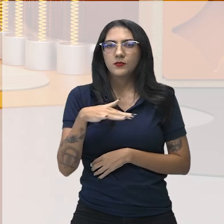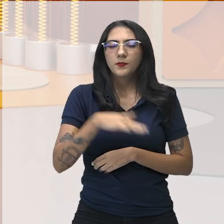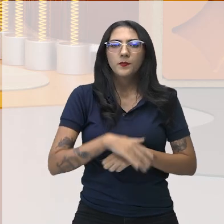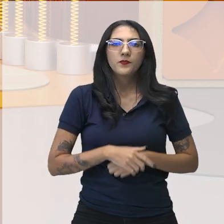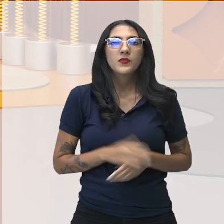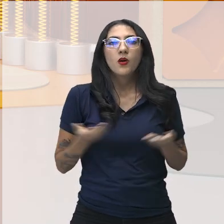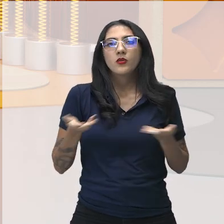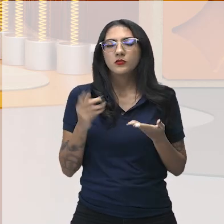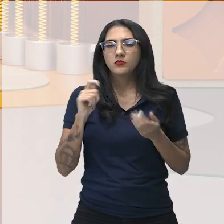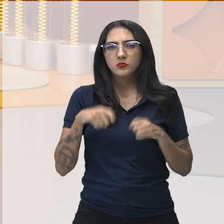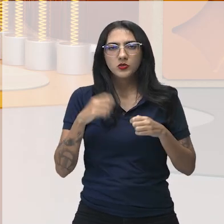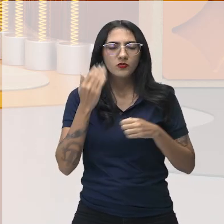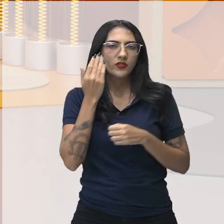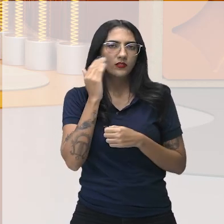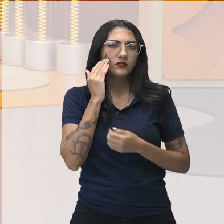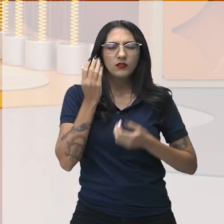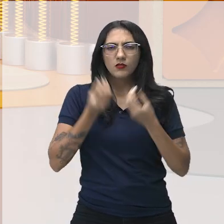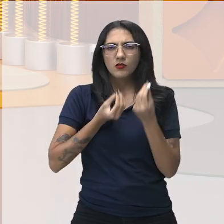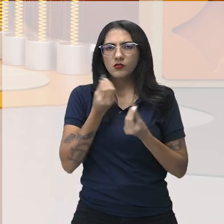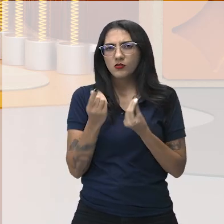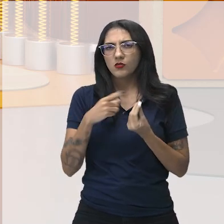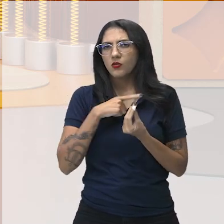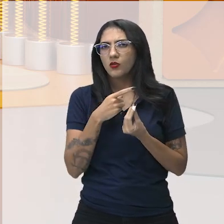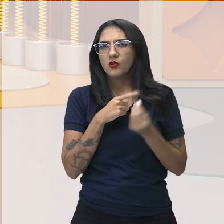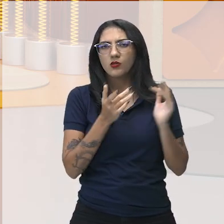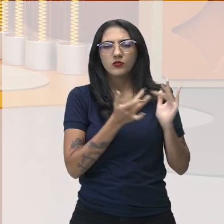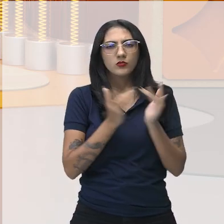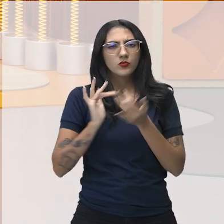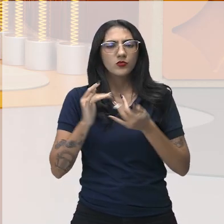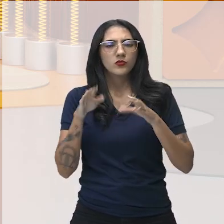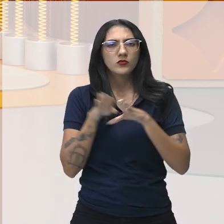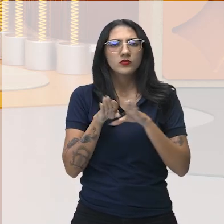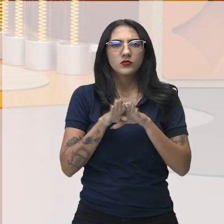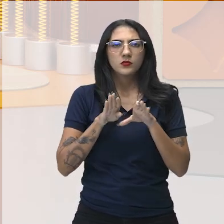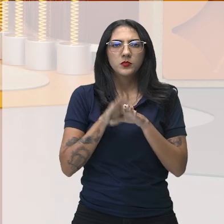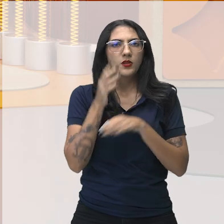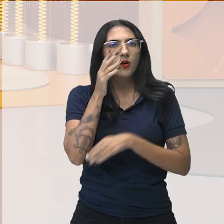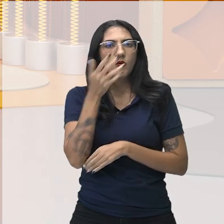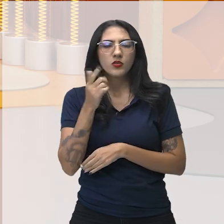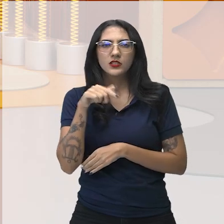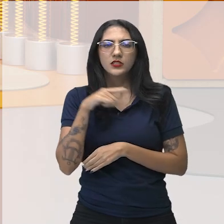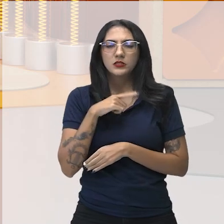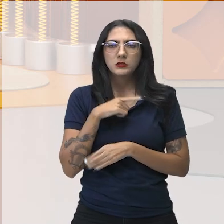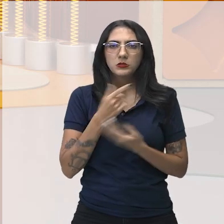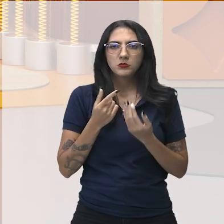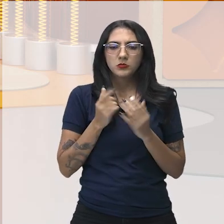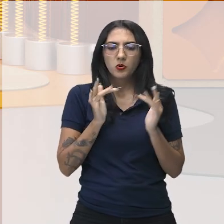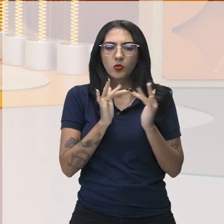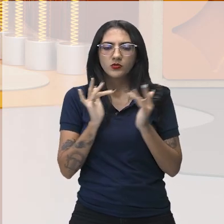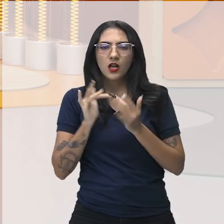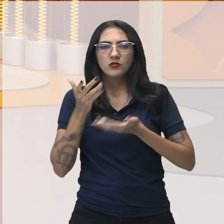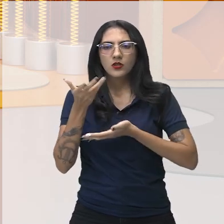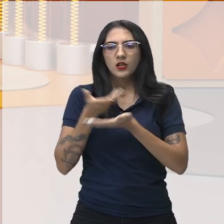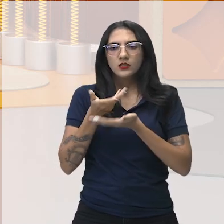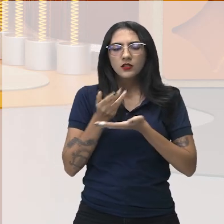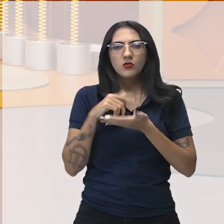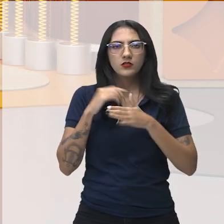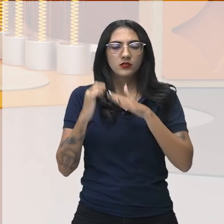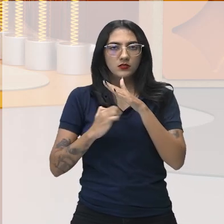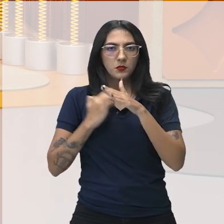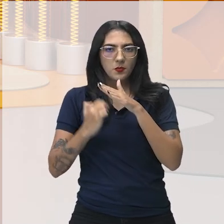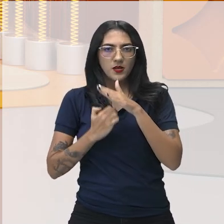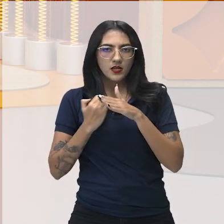vai entender um pouco melhor como é essa questão do deslocamento das filiais dessas